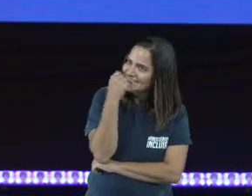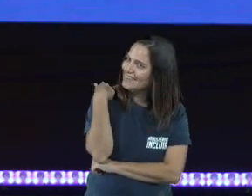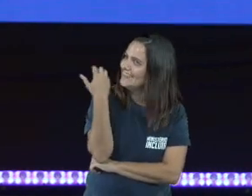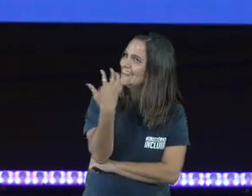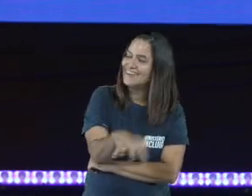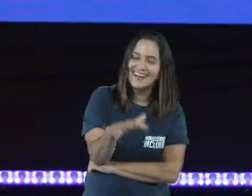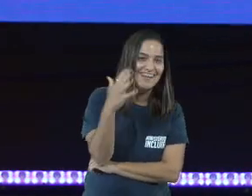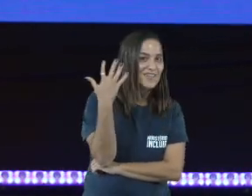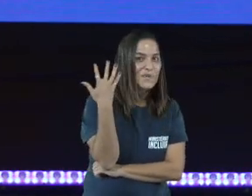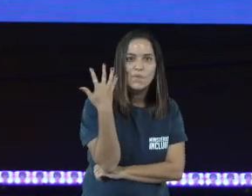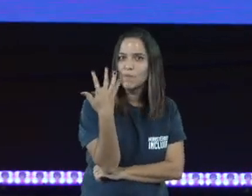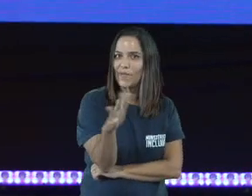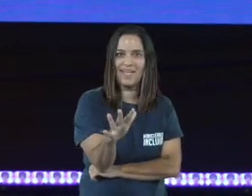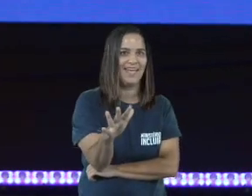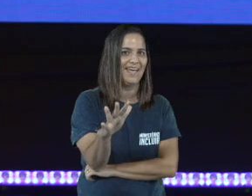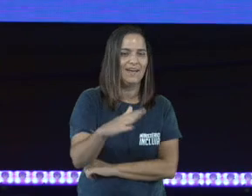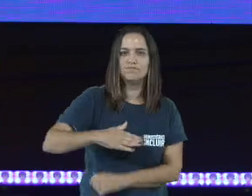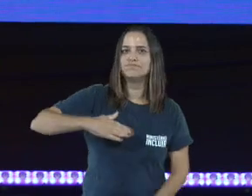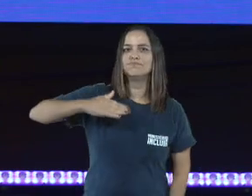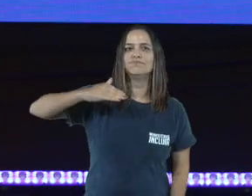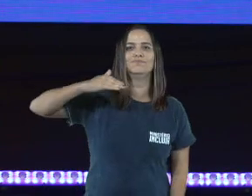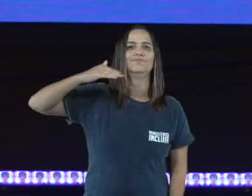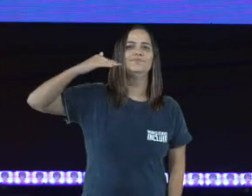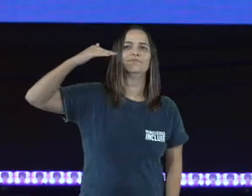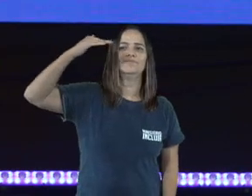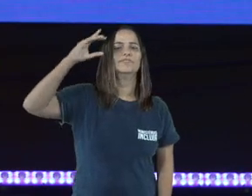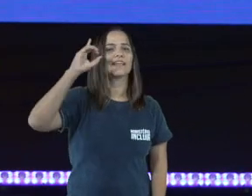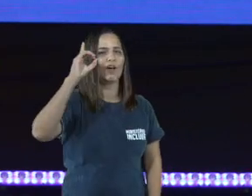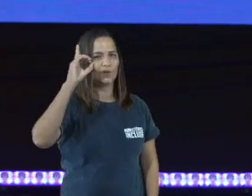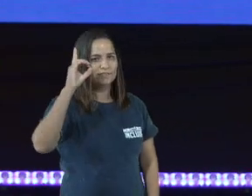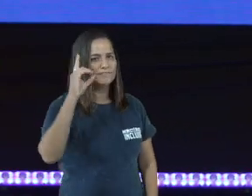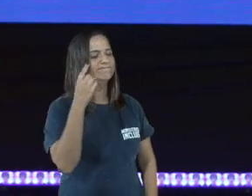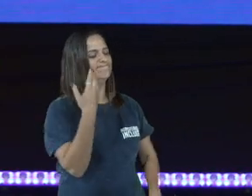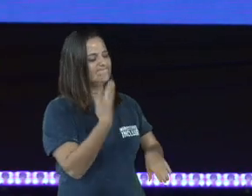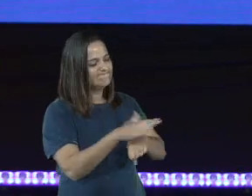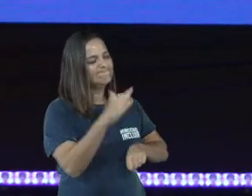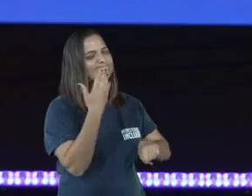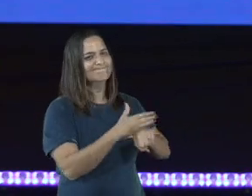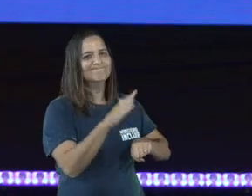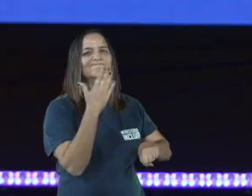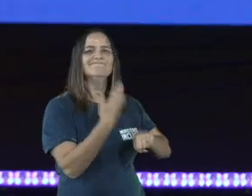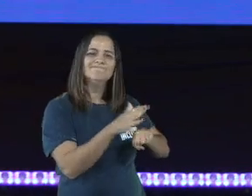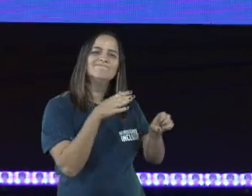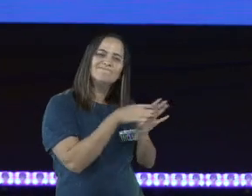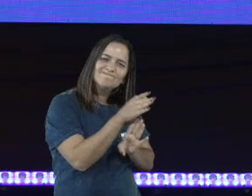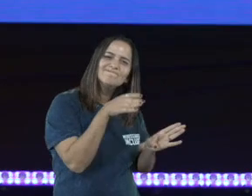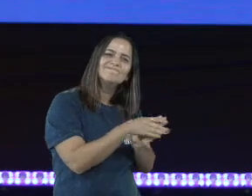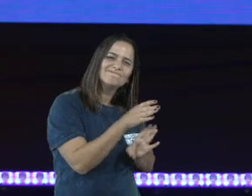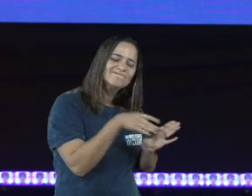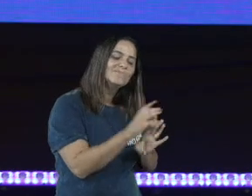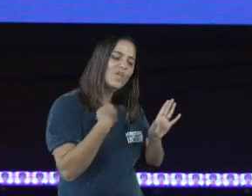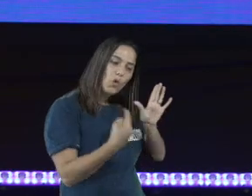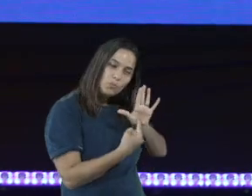e eu te forjei passando essas humilhações vendo o teu pai passando por lutas para você ser alguma coisa melhor rapaz você pensa que